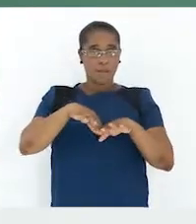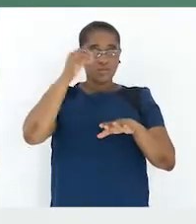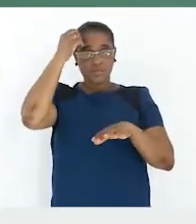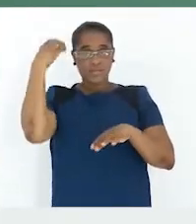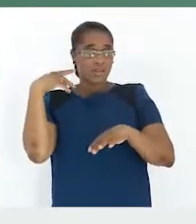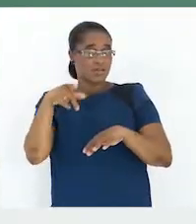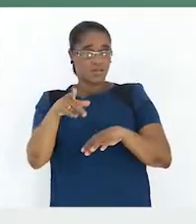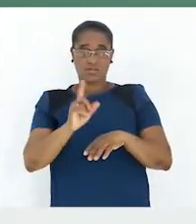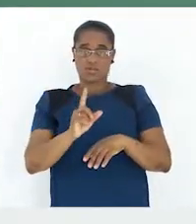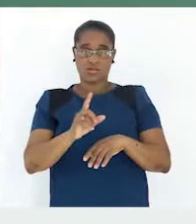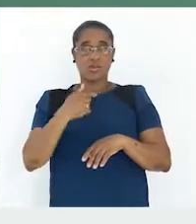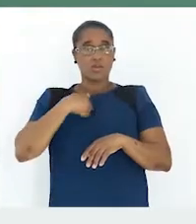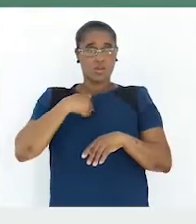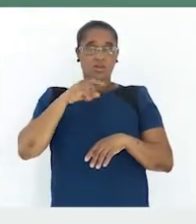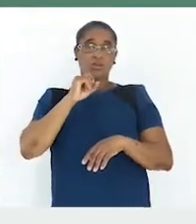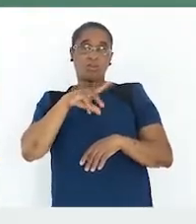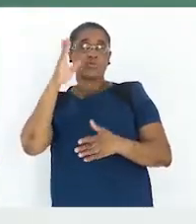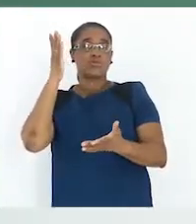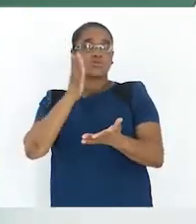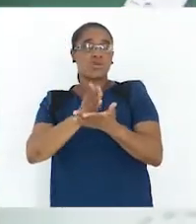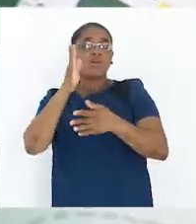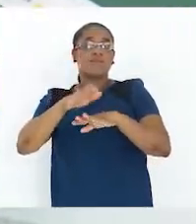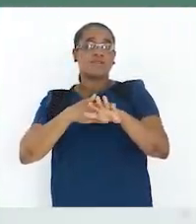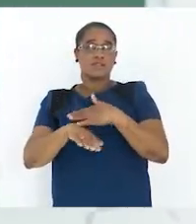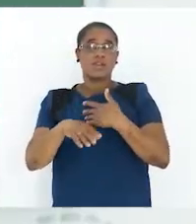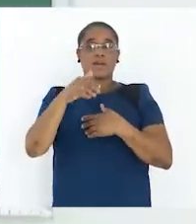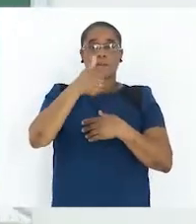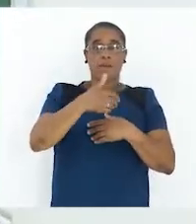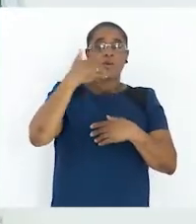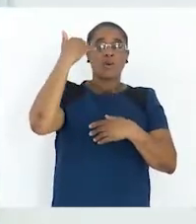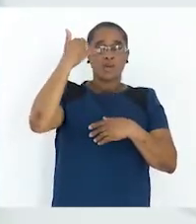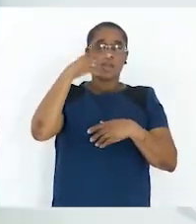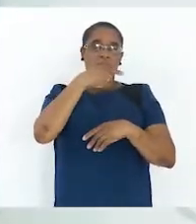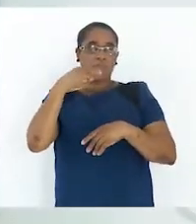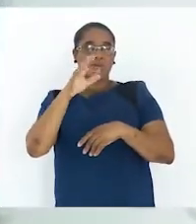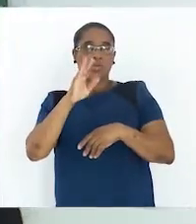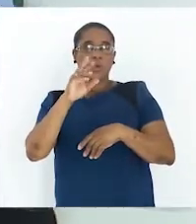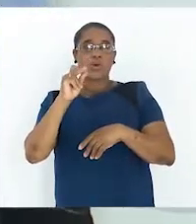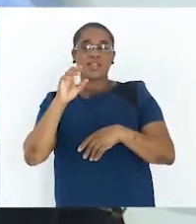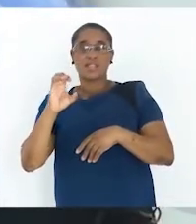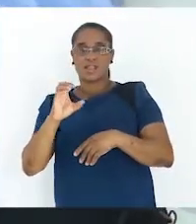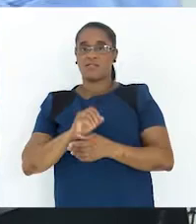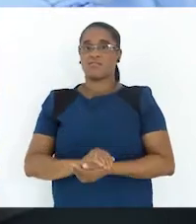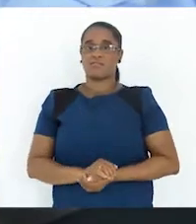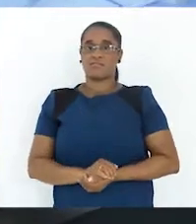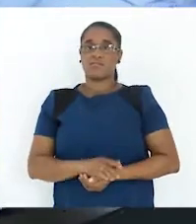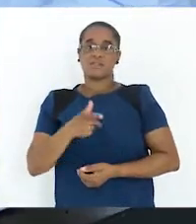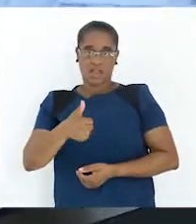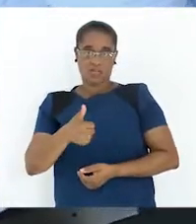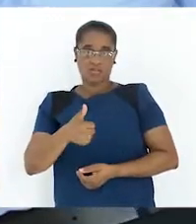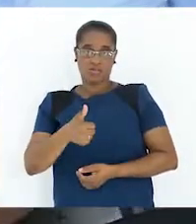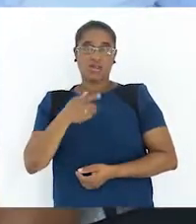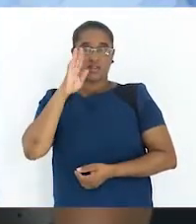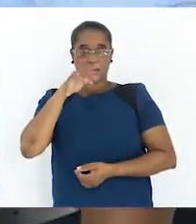disso. Eu posso só fazer b ao quadrado menos 4ac. Certo? Se